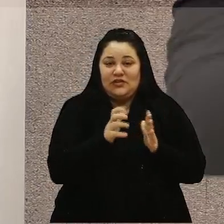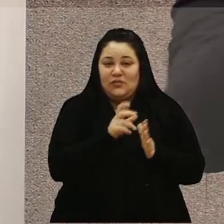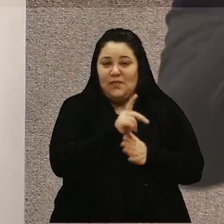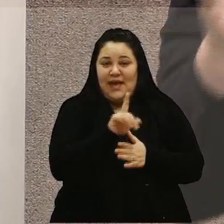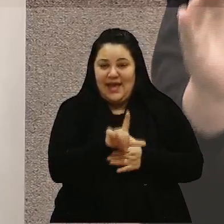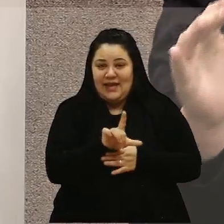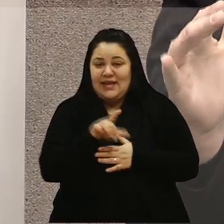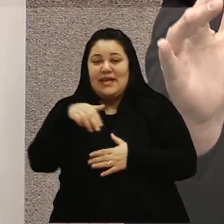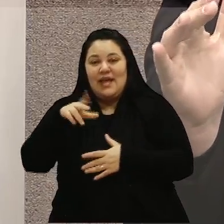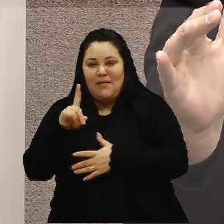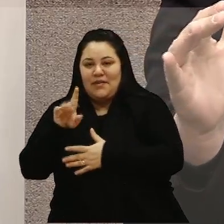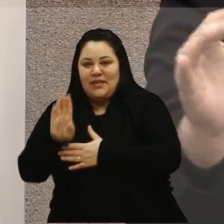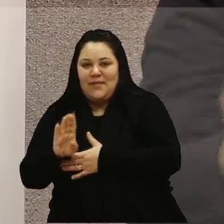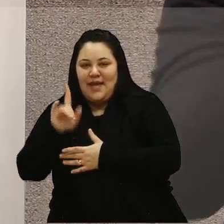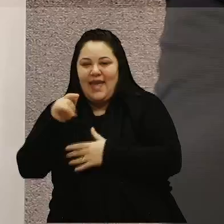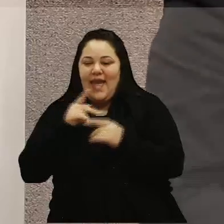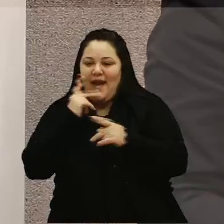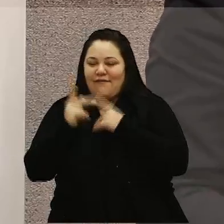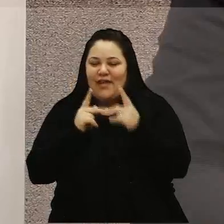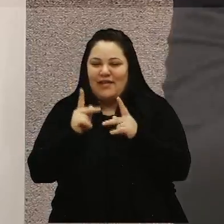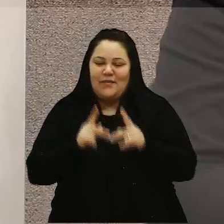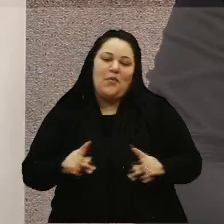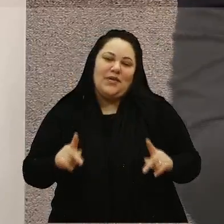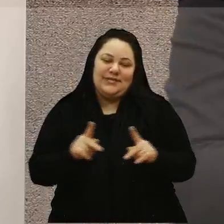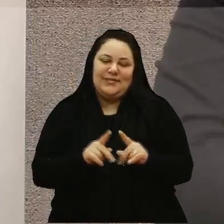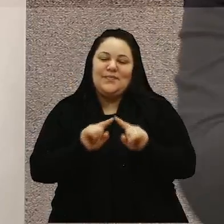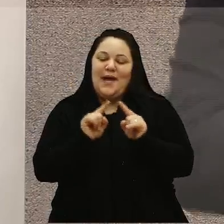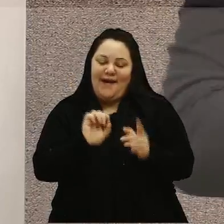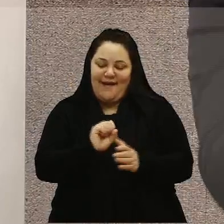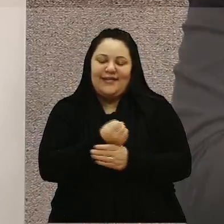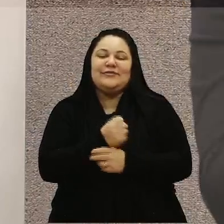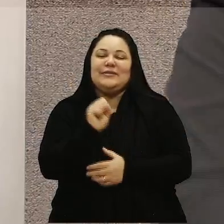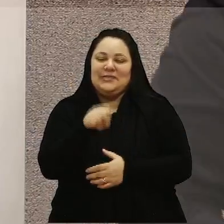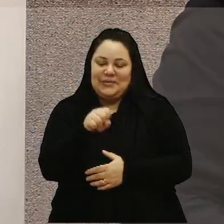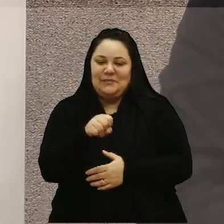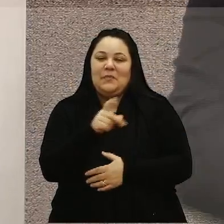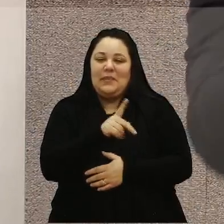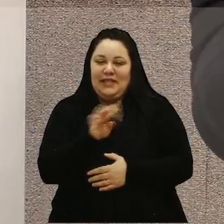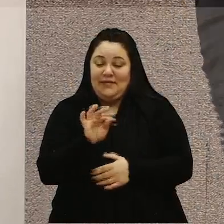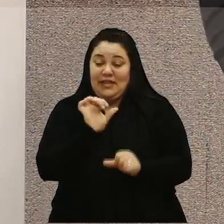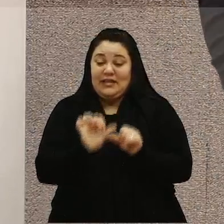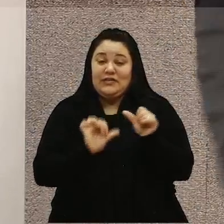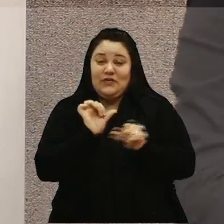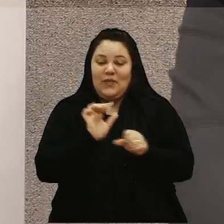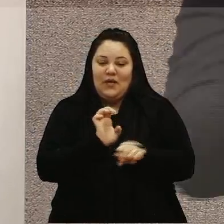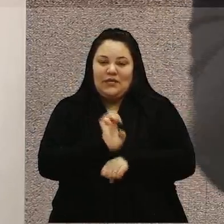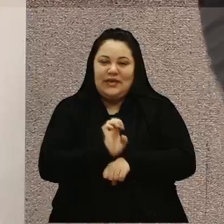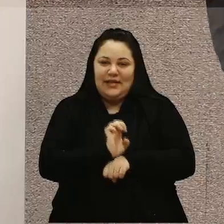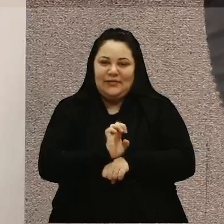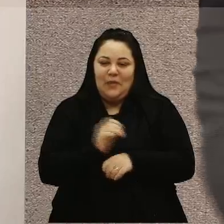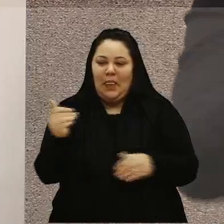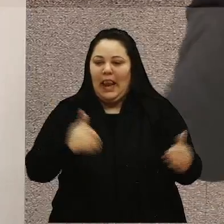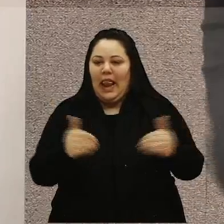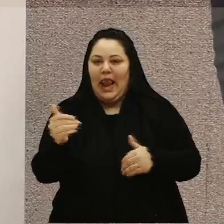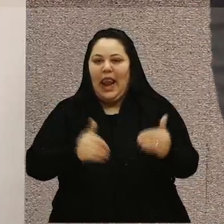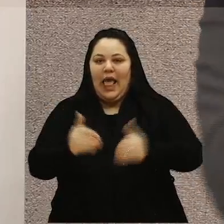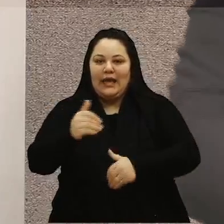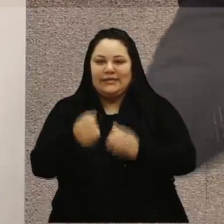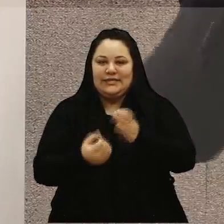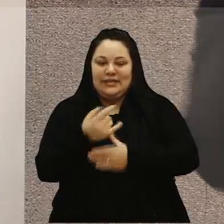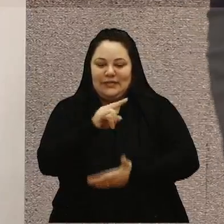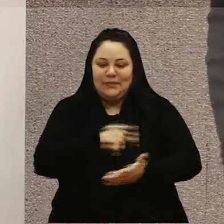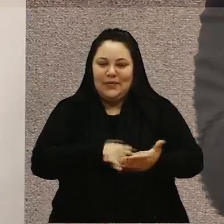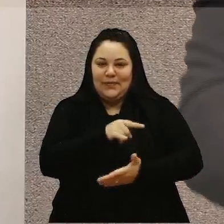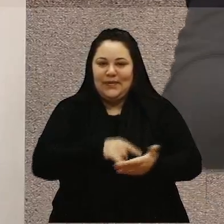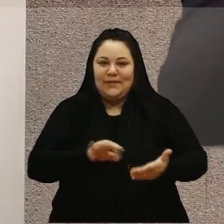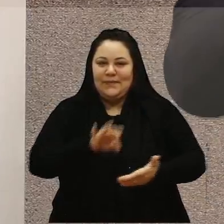Temer. Esse é o discurso desse povo. Mas eles garantem, eles vão transformar o Estado eficiente. Como? Colocando mais gente para dentro, criando mais licença, criando mais taxa,